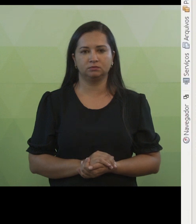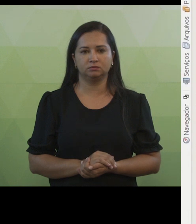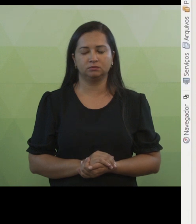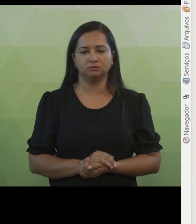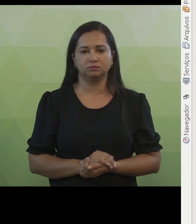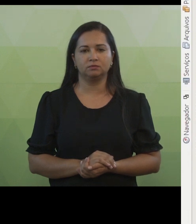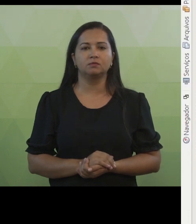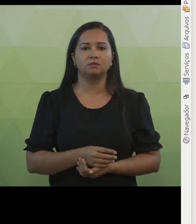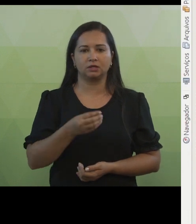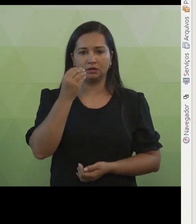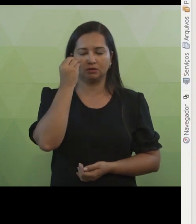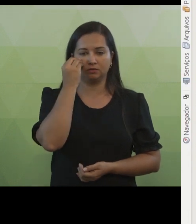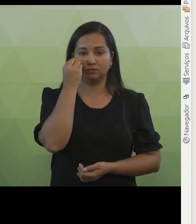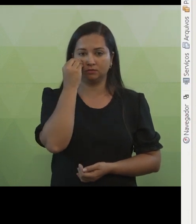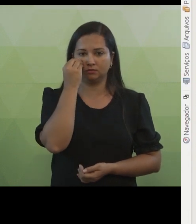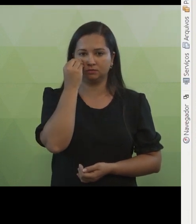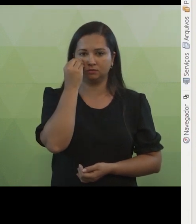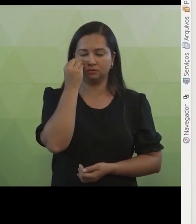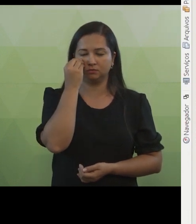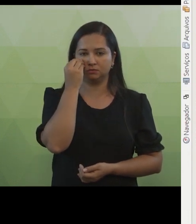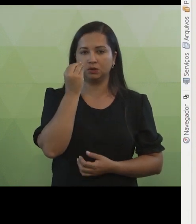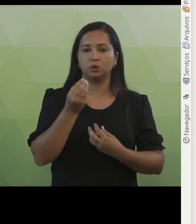Eu vou definir